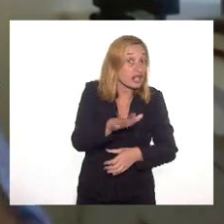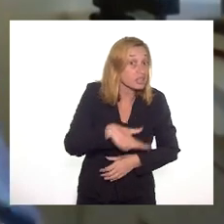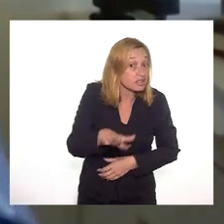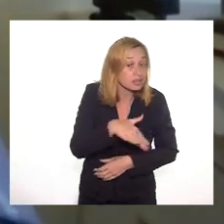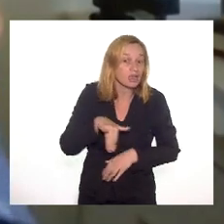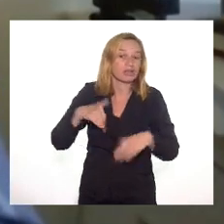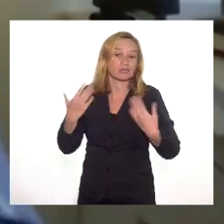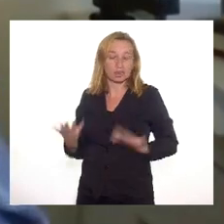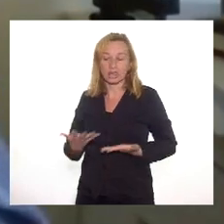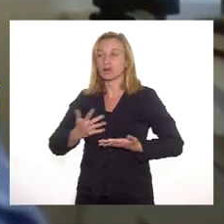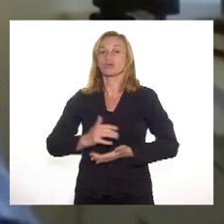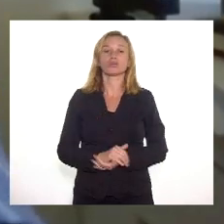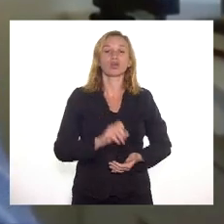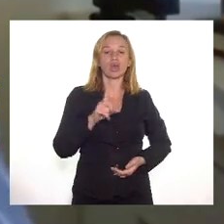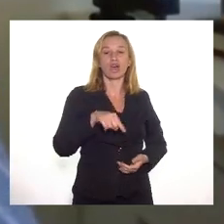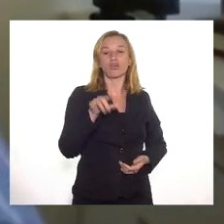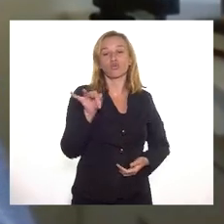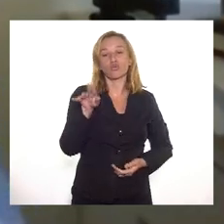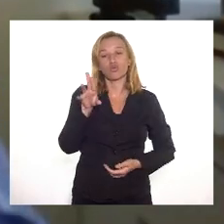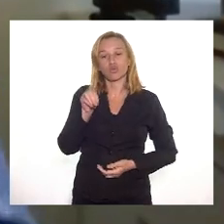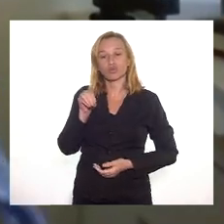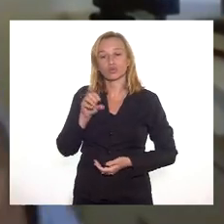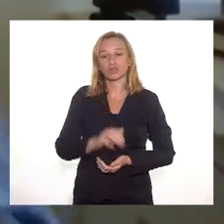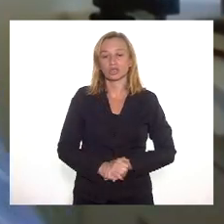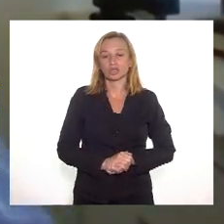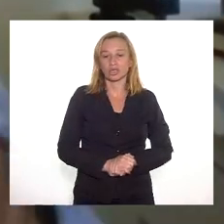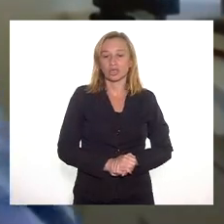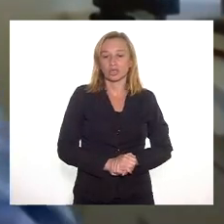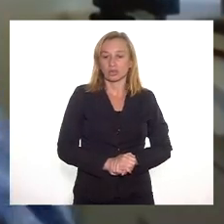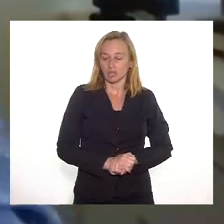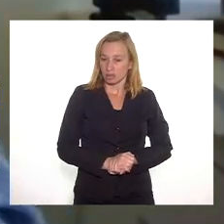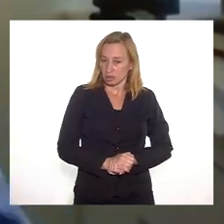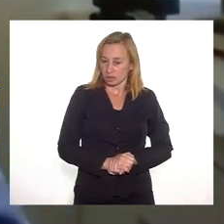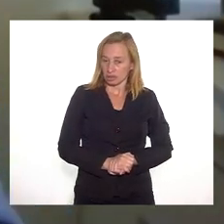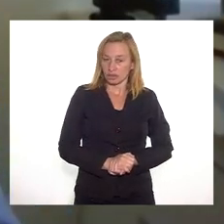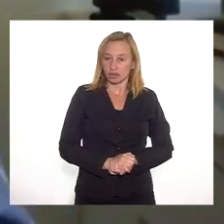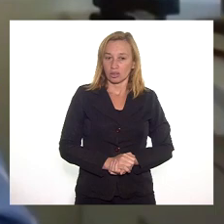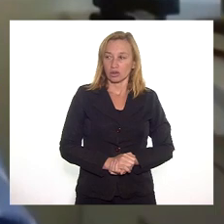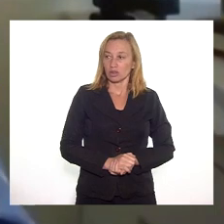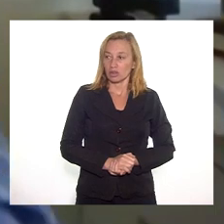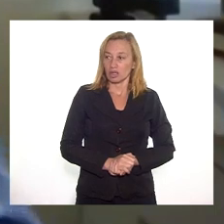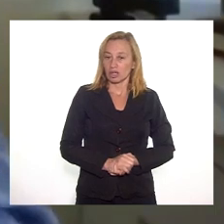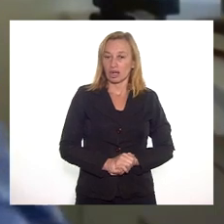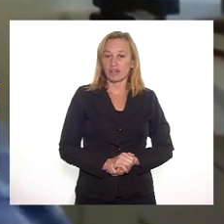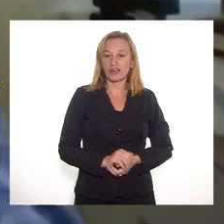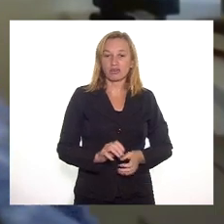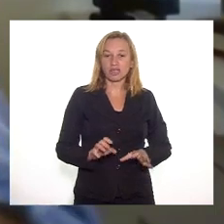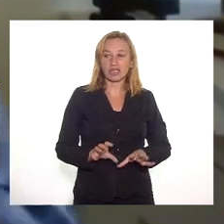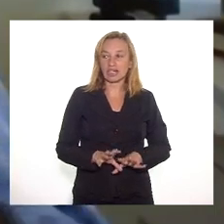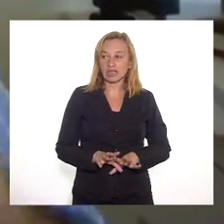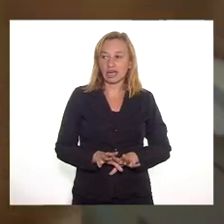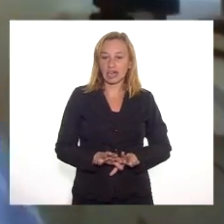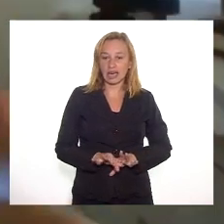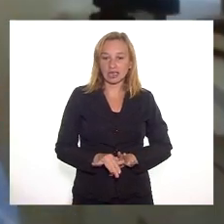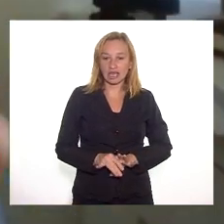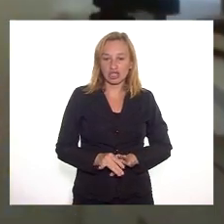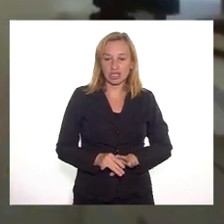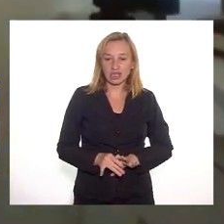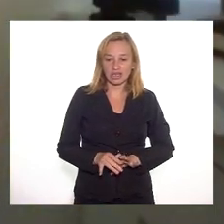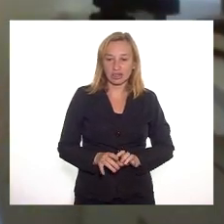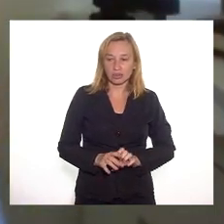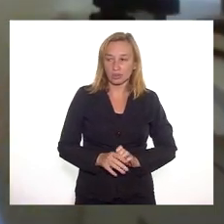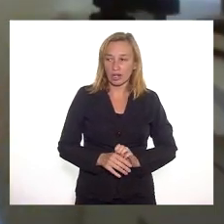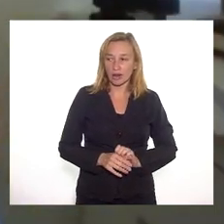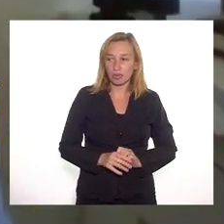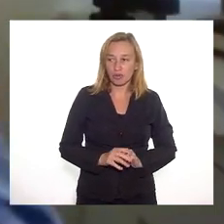Então, é um fundo para dirigir só e somente não para fazer obrinha no varejo